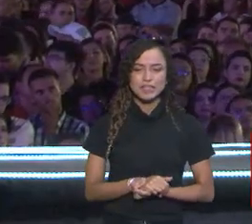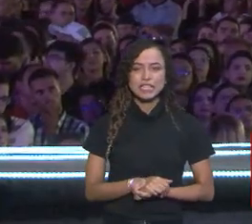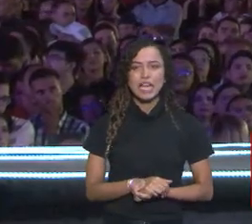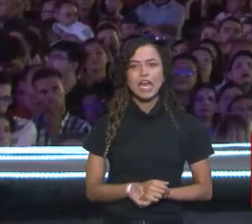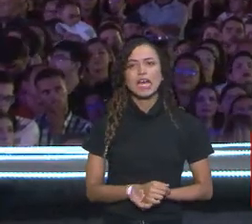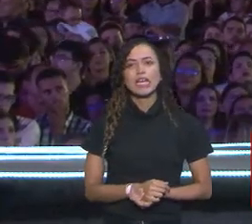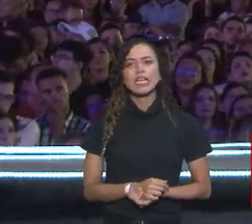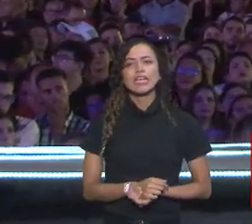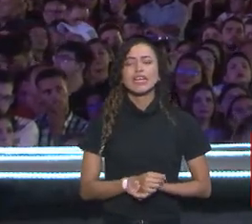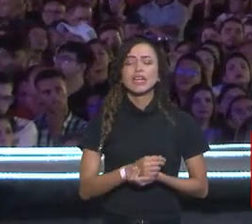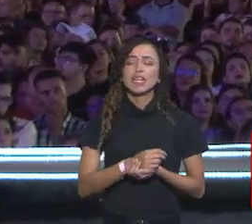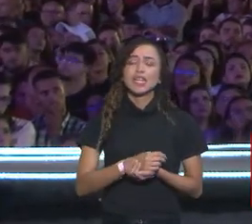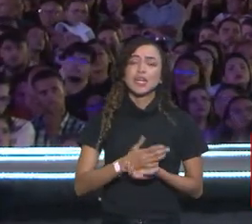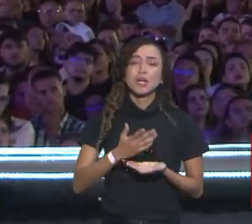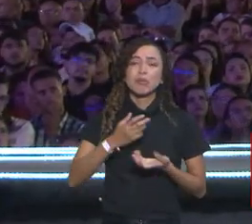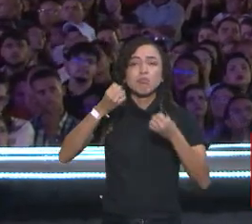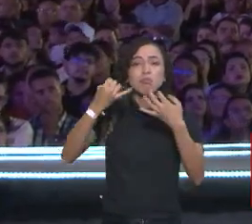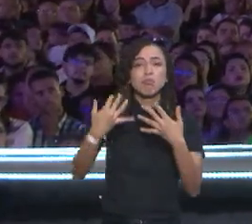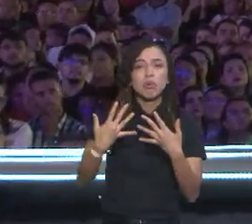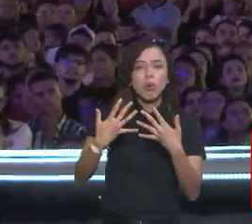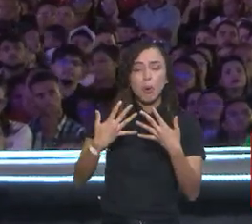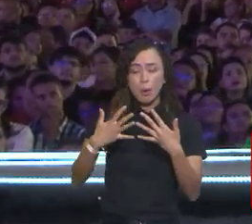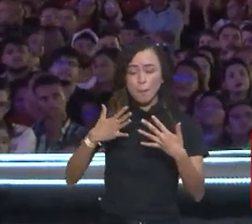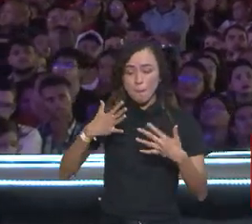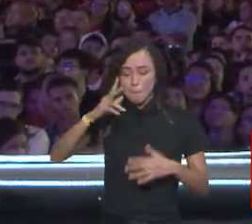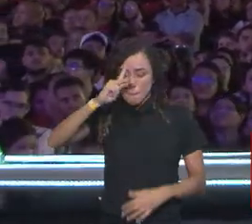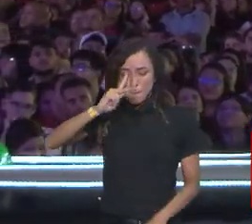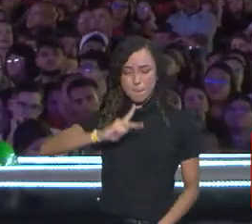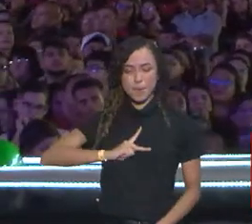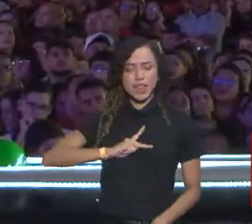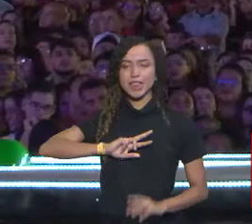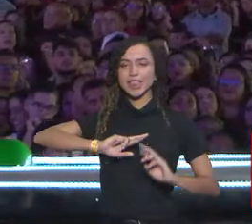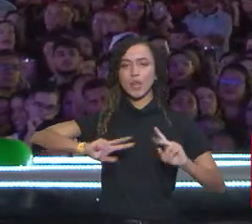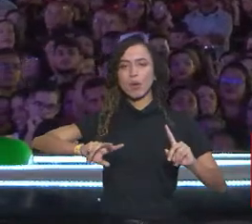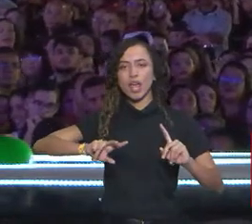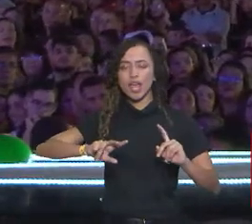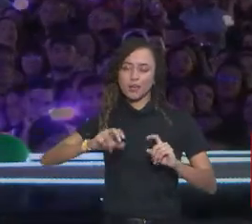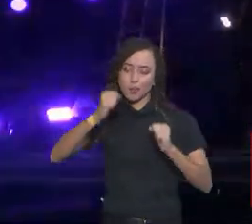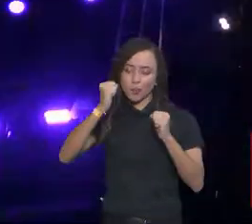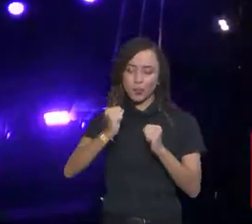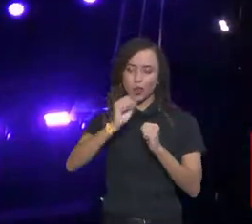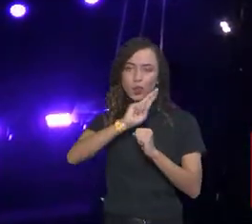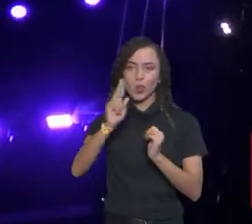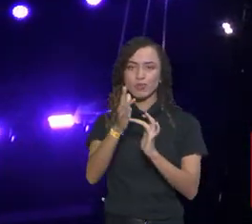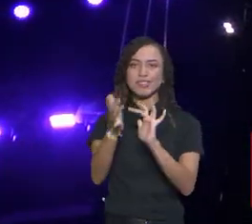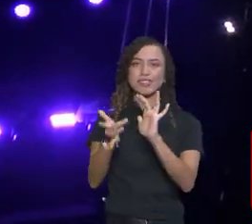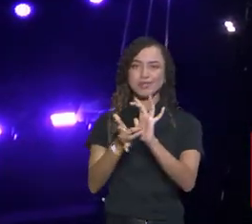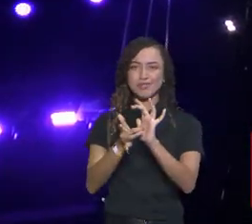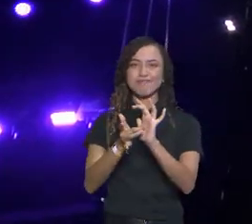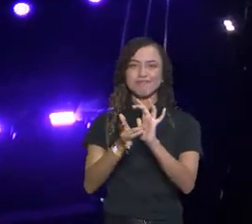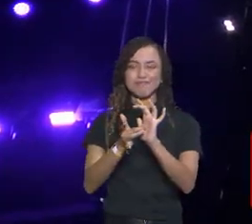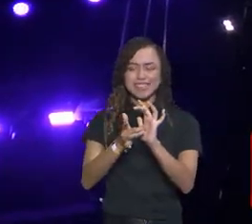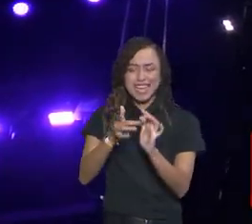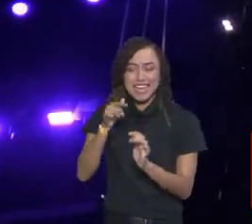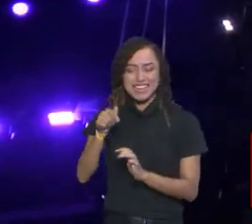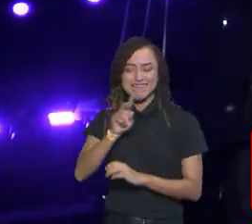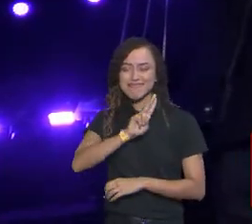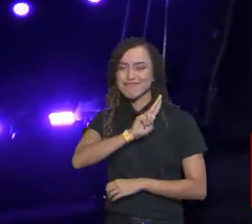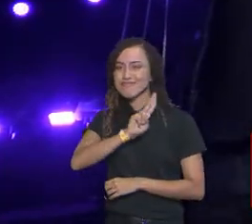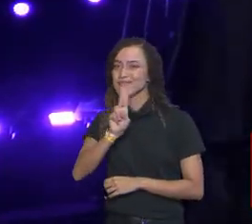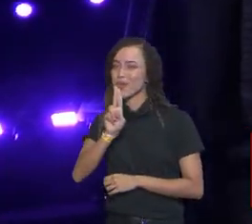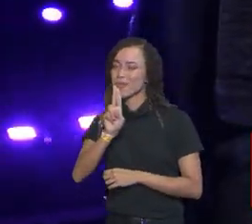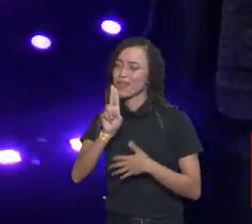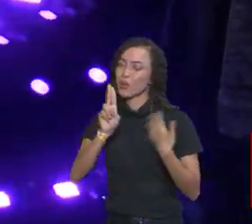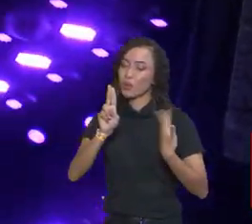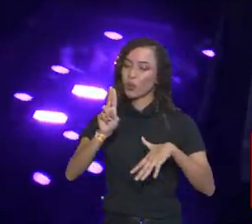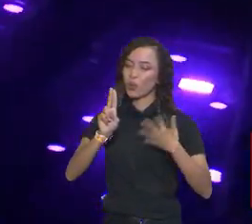queridos eu falo isso não não por mim mesmo mas é pelo poder do nome de Jesus Esse nome tem